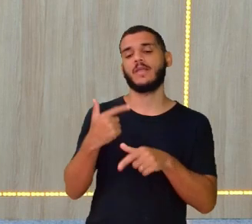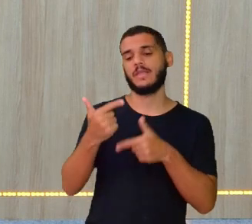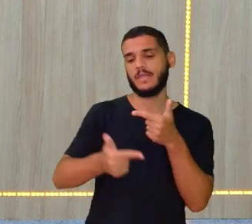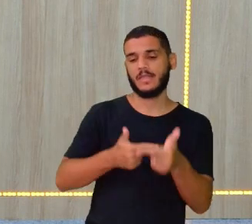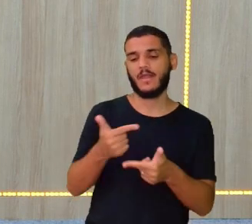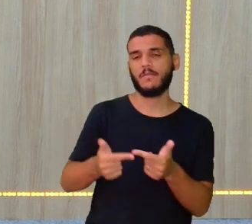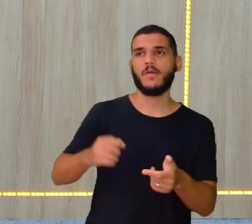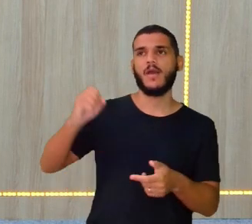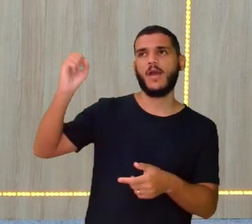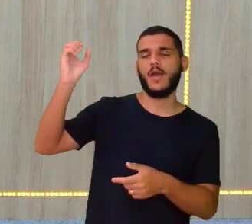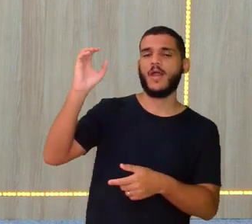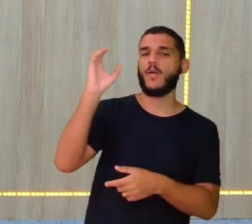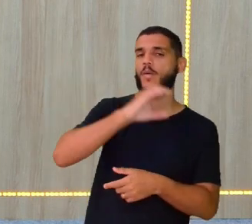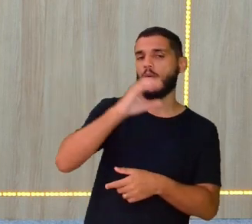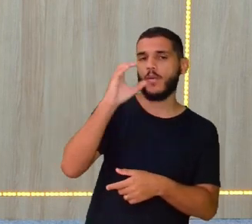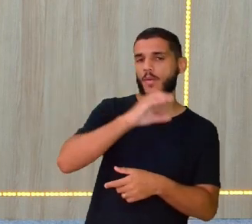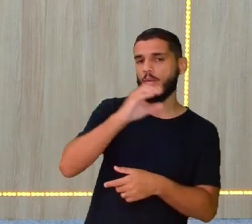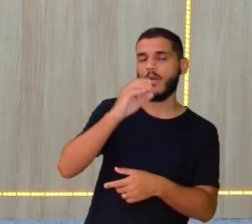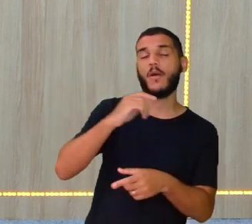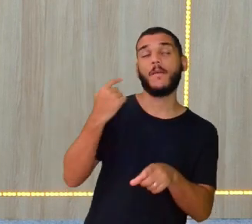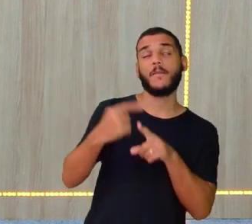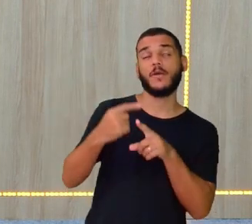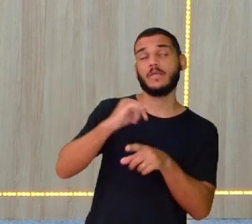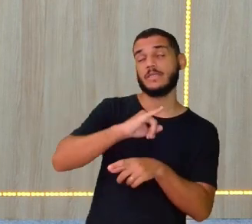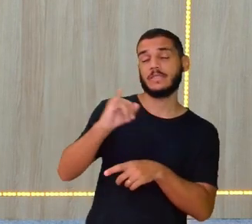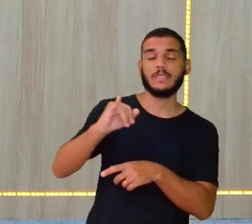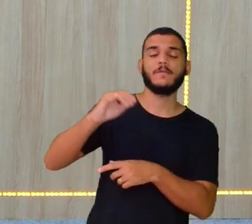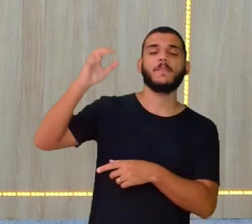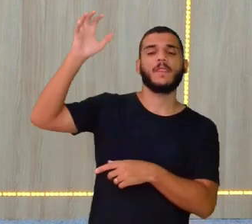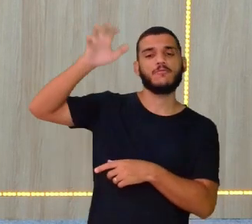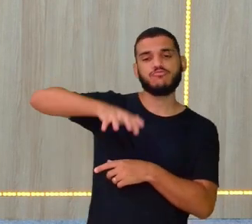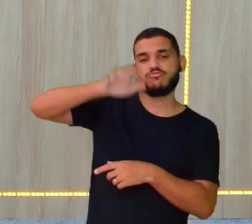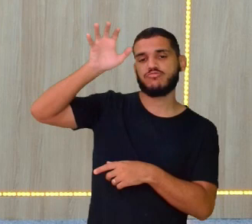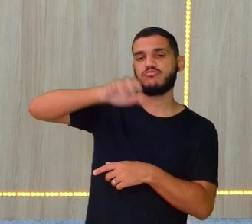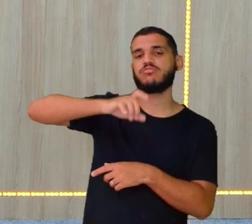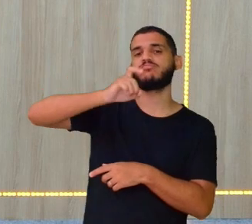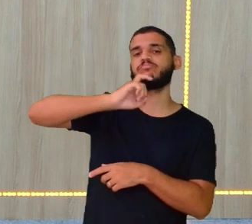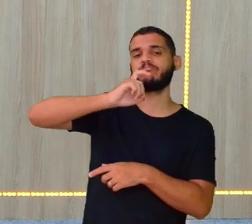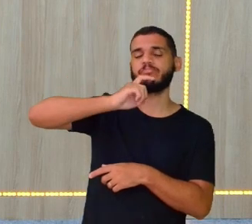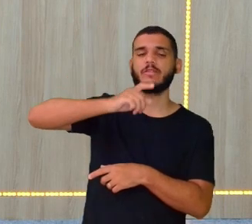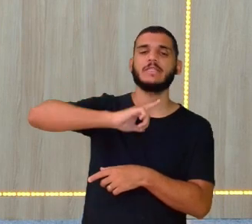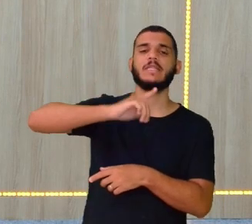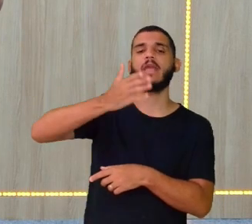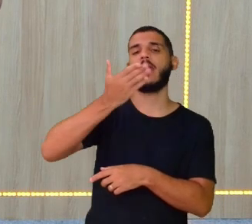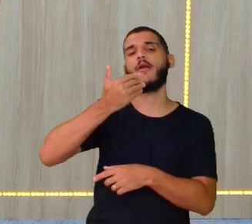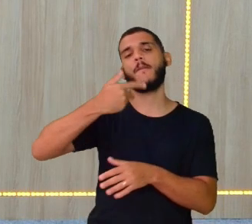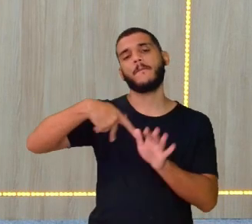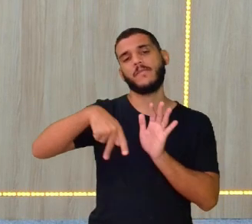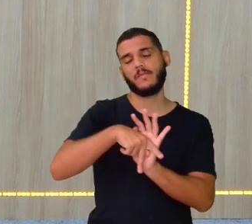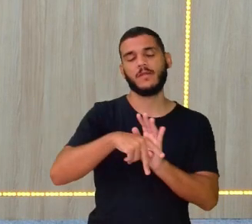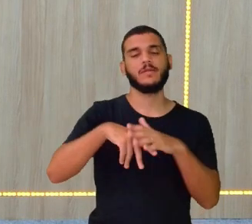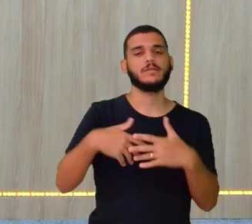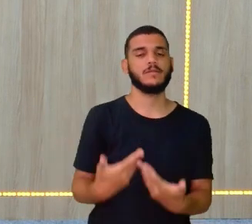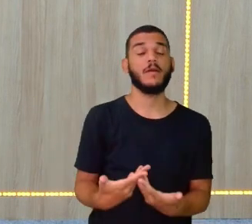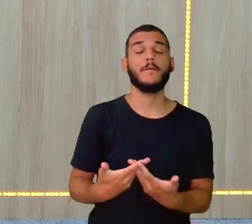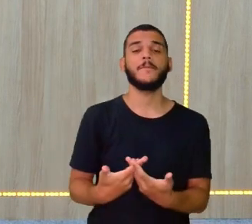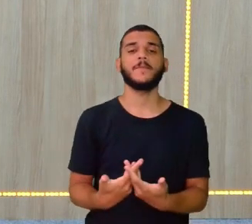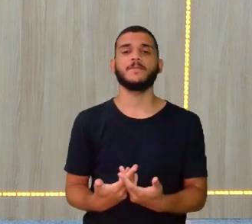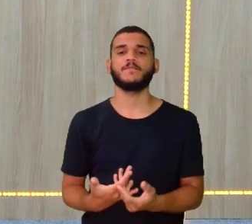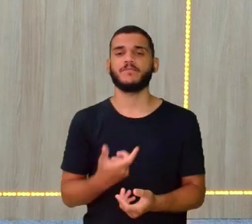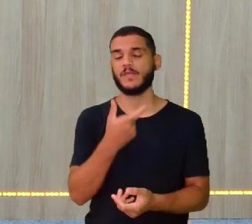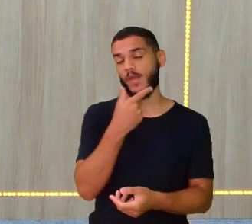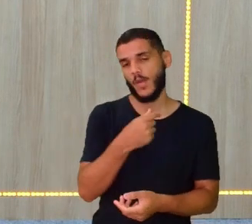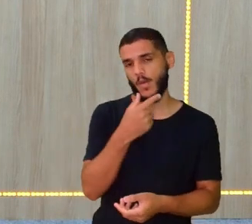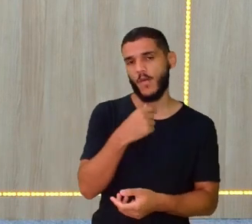no inverno, quando a chuva cair, ela está ali, não é? Com o seu alimento. E aí ele faz toda